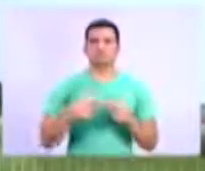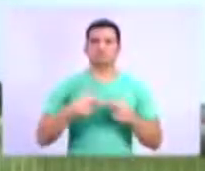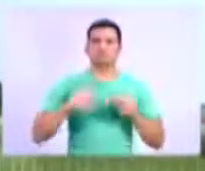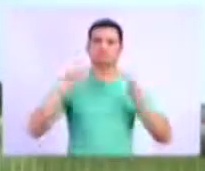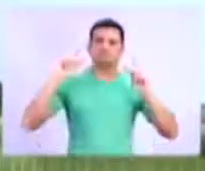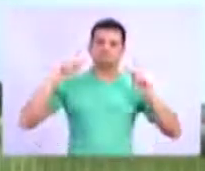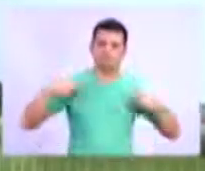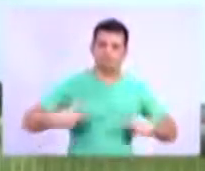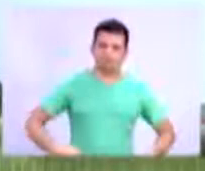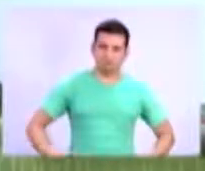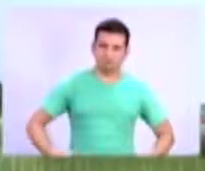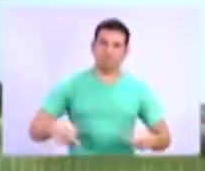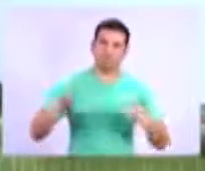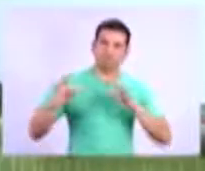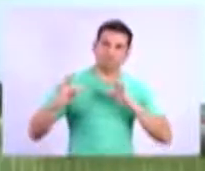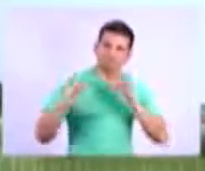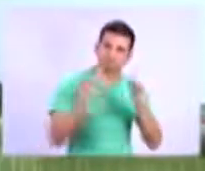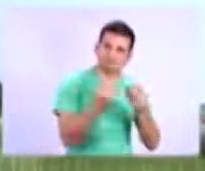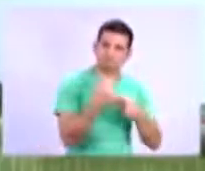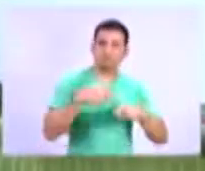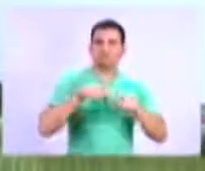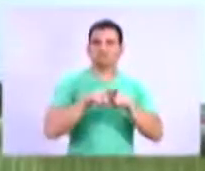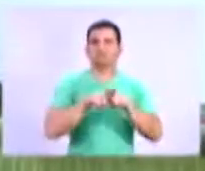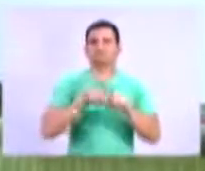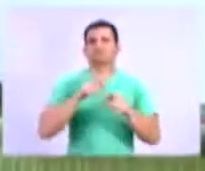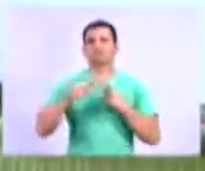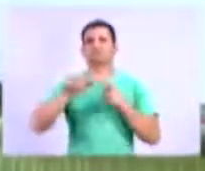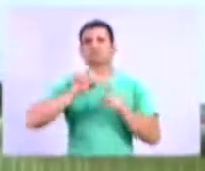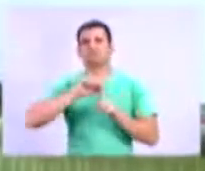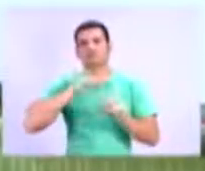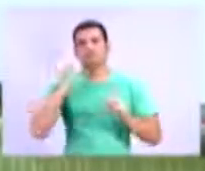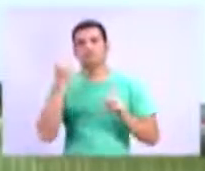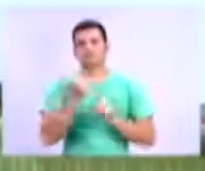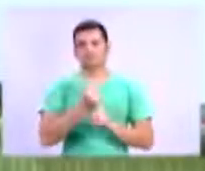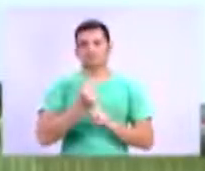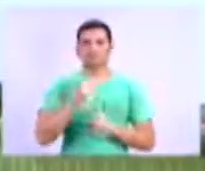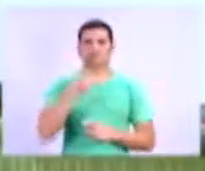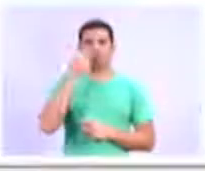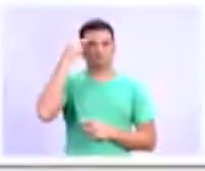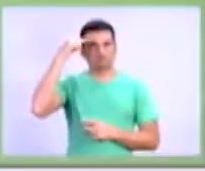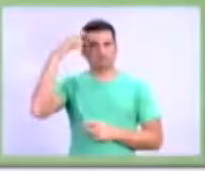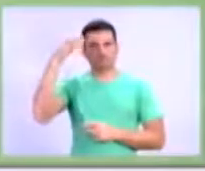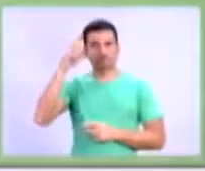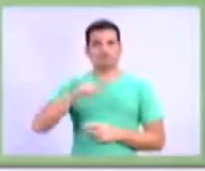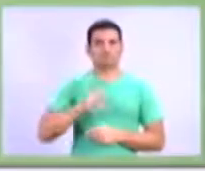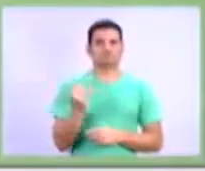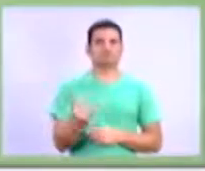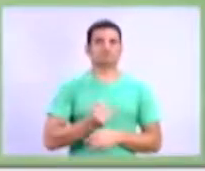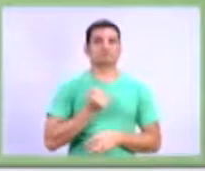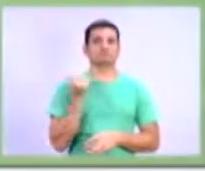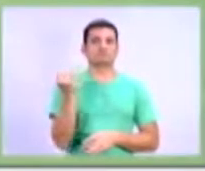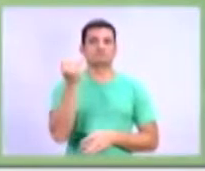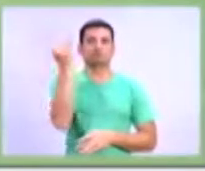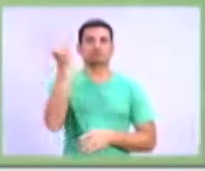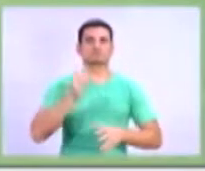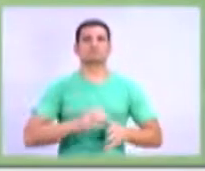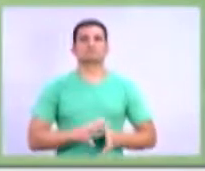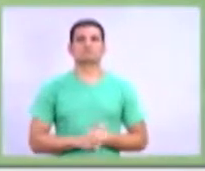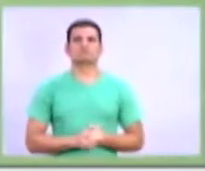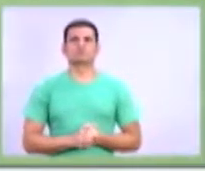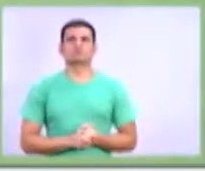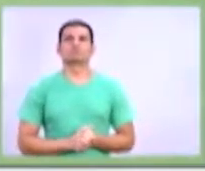humanidade como um todo, quanto problemas da nossa sociedade. Então, essa reflexão ela é muito importante porque